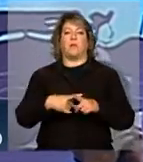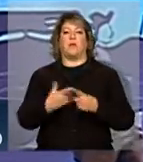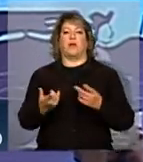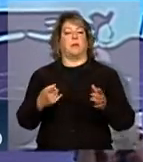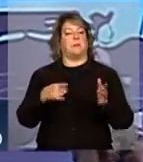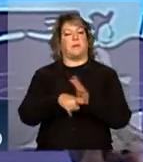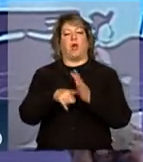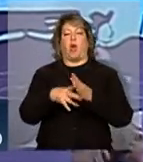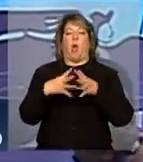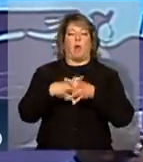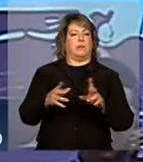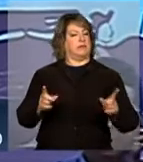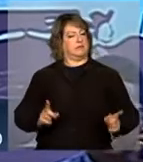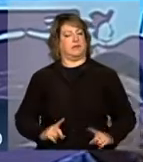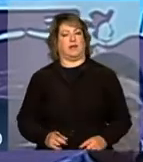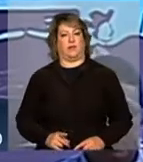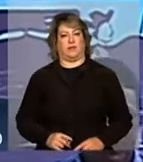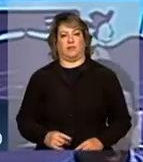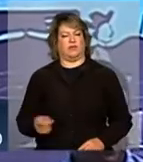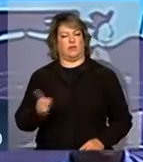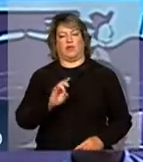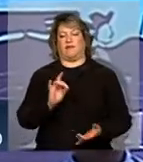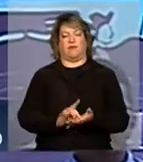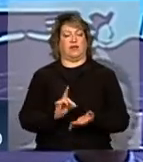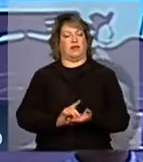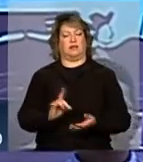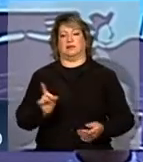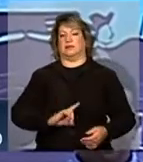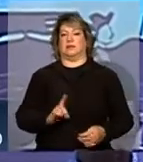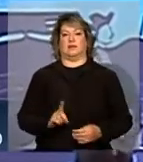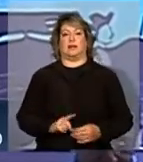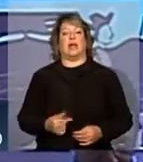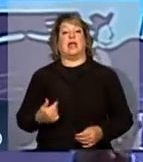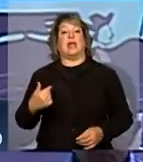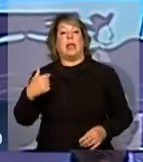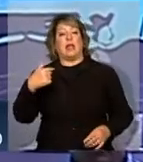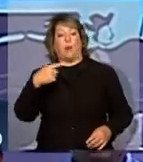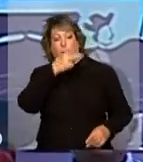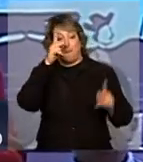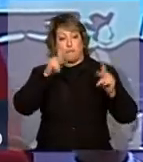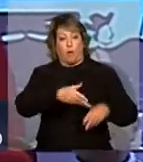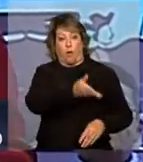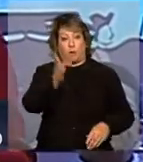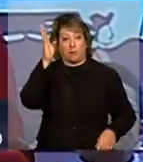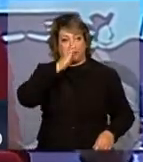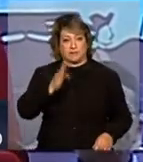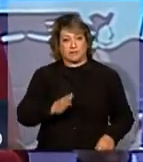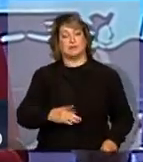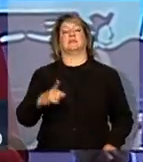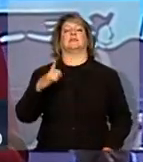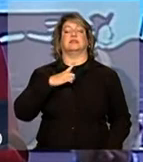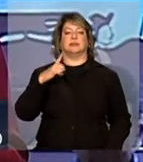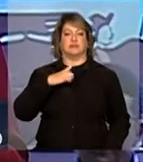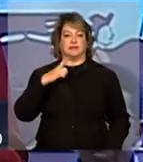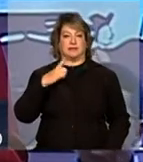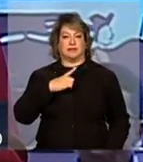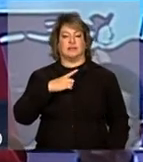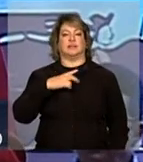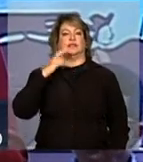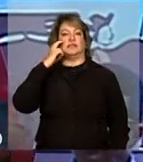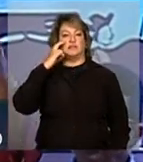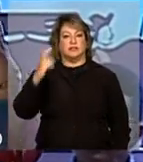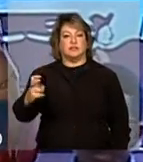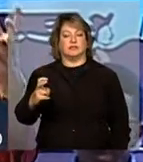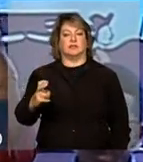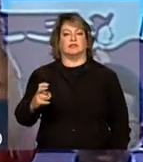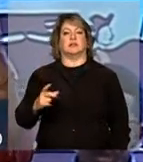perguntas são complicadas. Não é verdade. O povo brasileiro tem